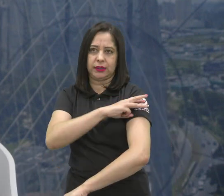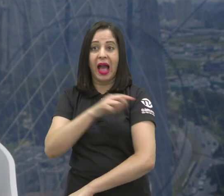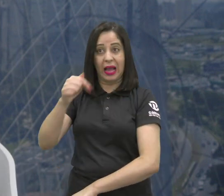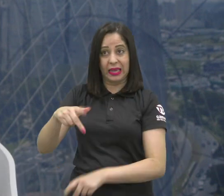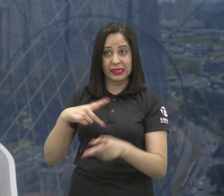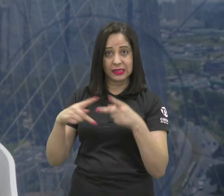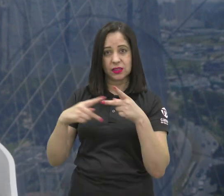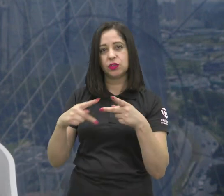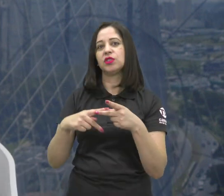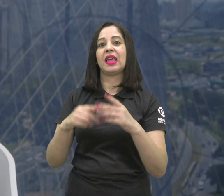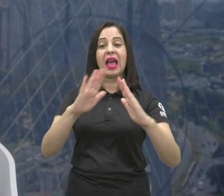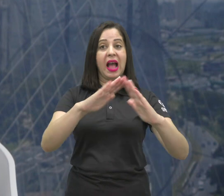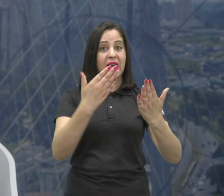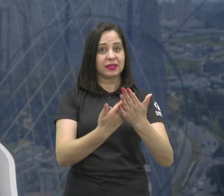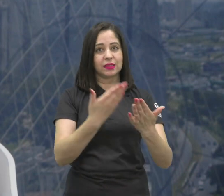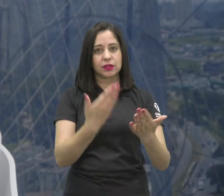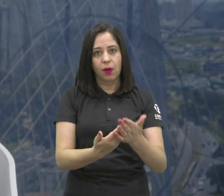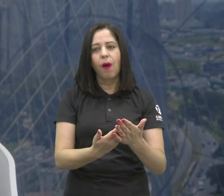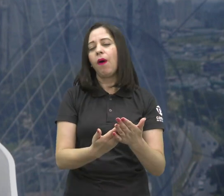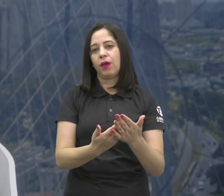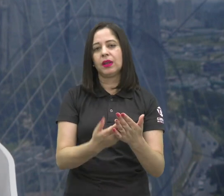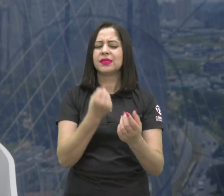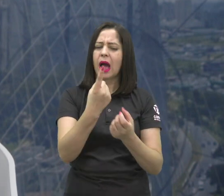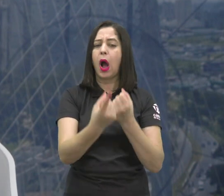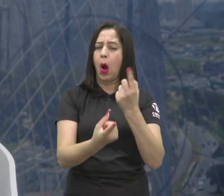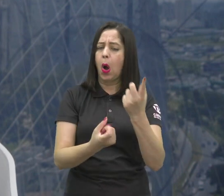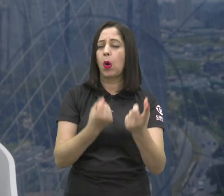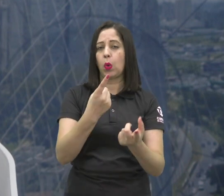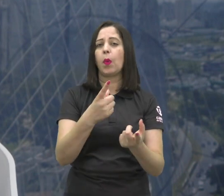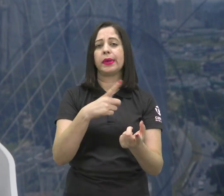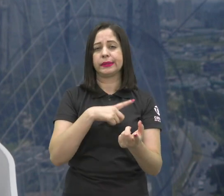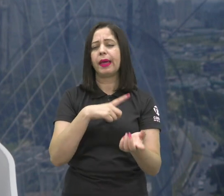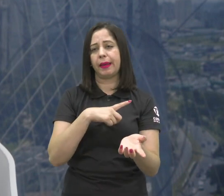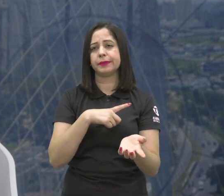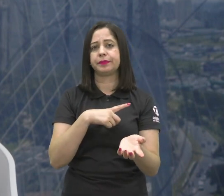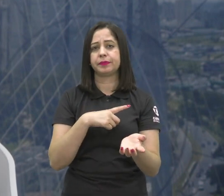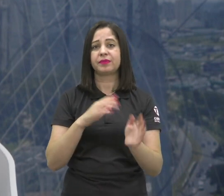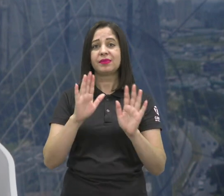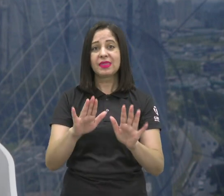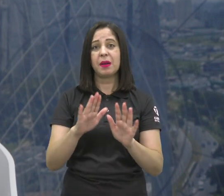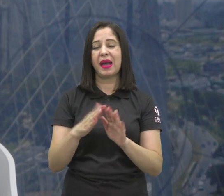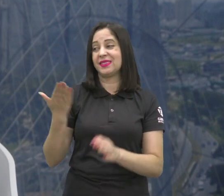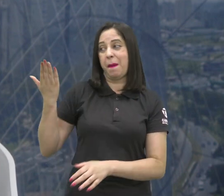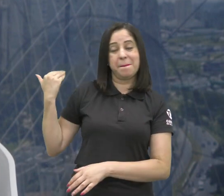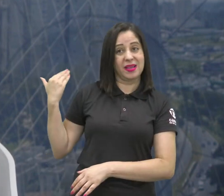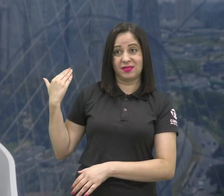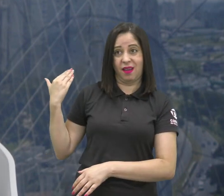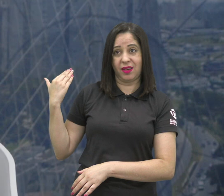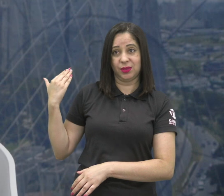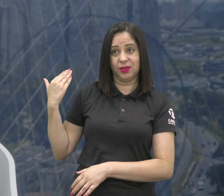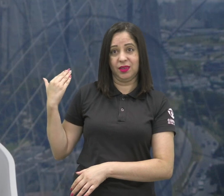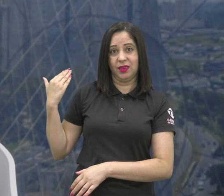município as escolas que funcionam plena, né, que tem esse acesso para todos, né, mas nem sempre das outras gerações foram